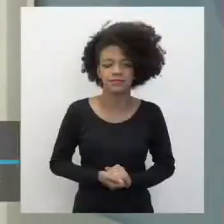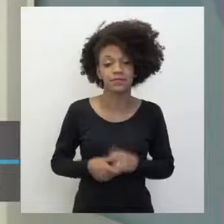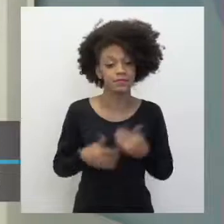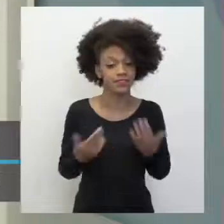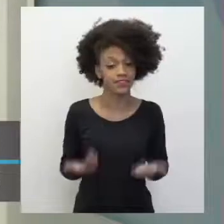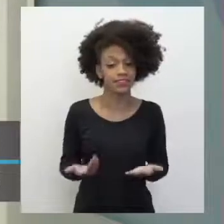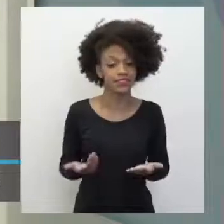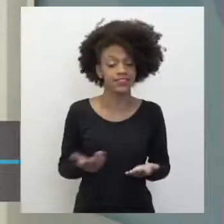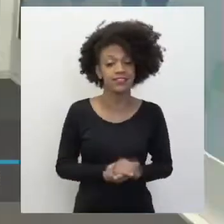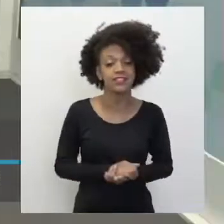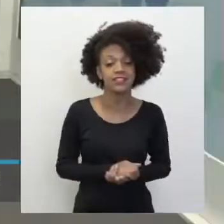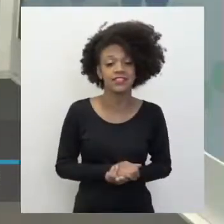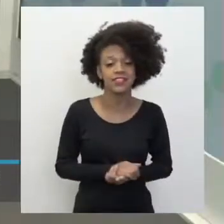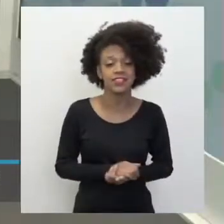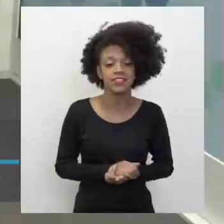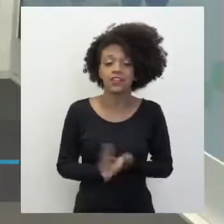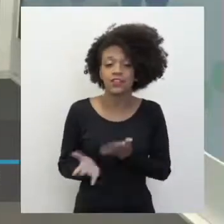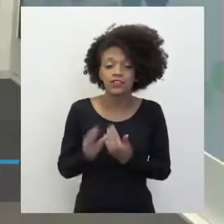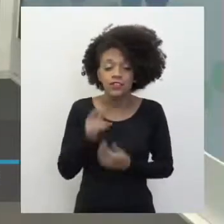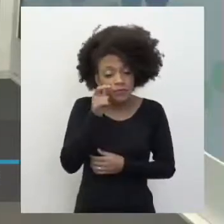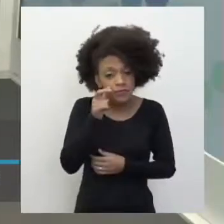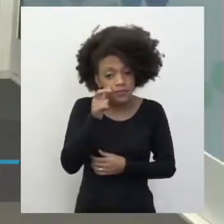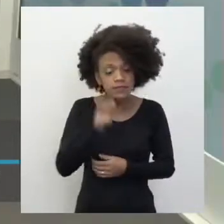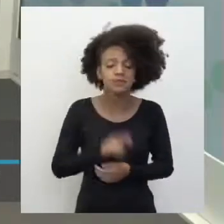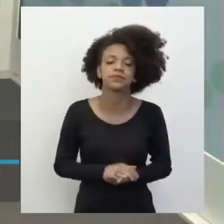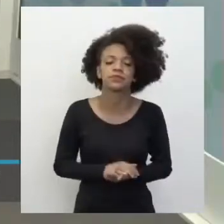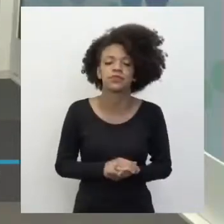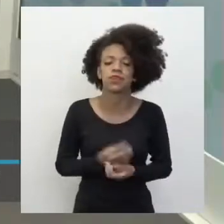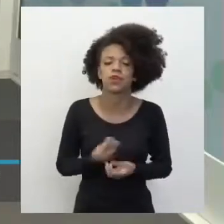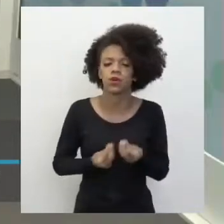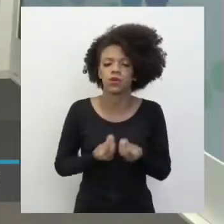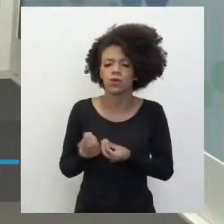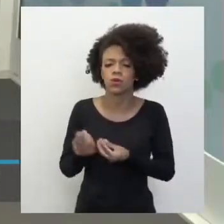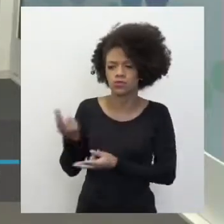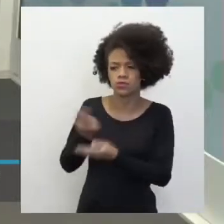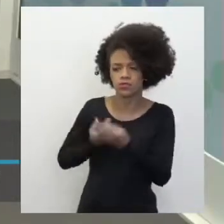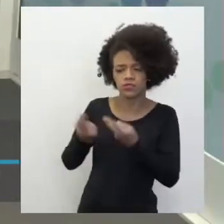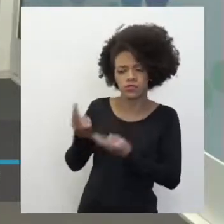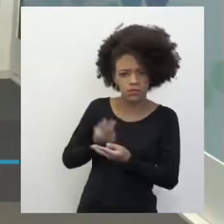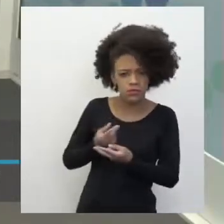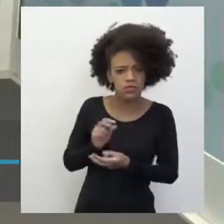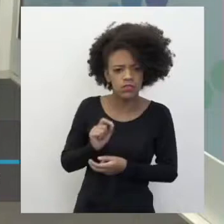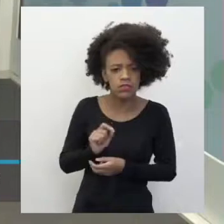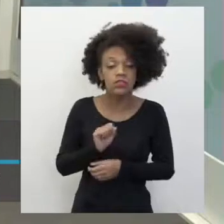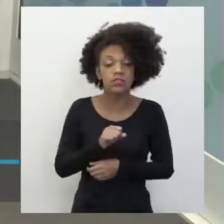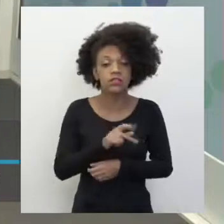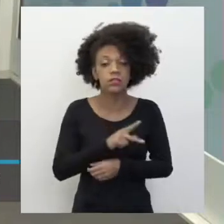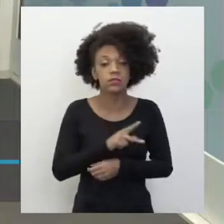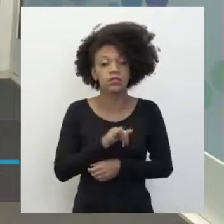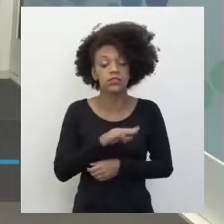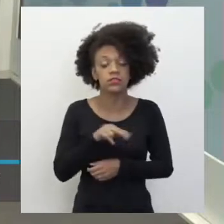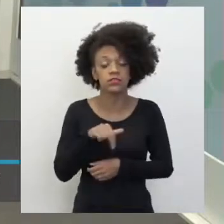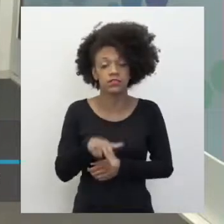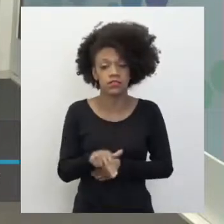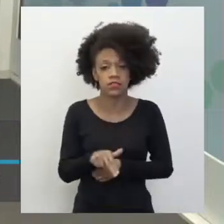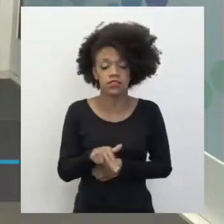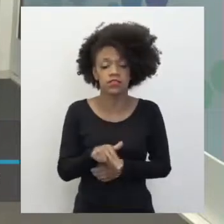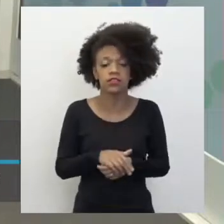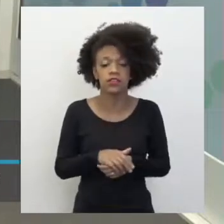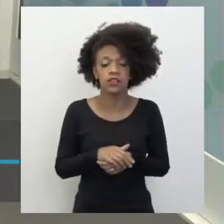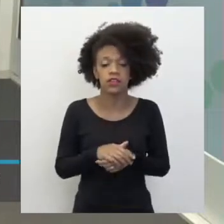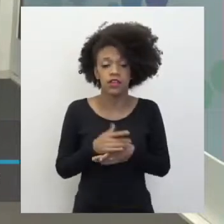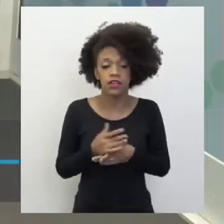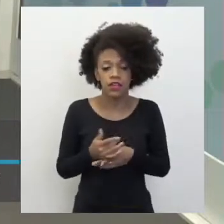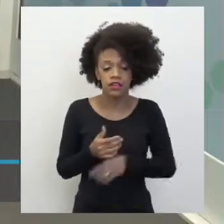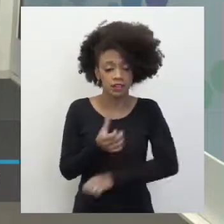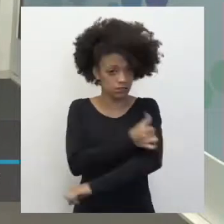Então, Dani, Então vamos na lá. terceira, como eles reescreveram? Alguém reescreveu? Ah, Sim, o reescreveram. Proivan. Proivan acho que estava presente também no